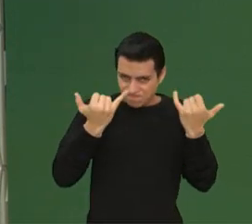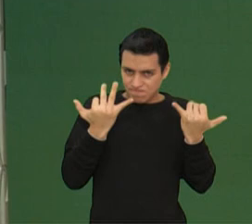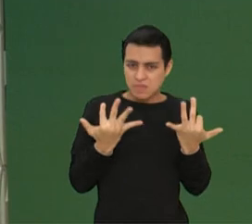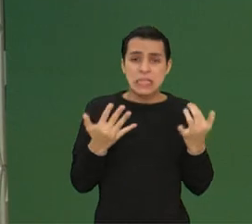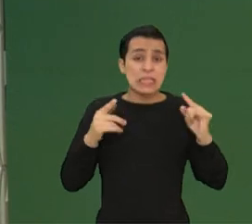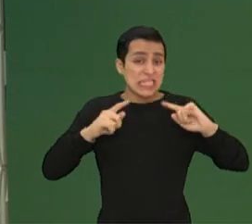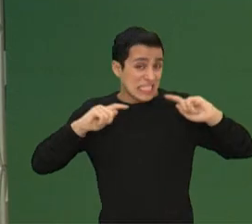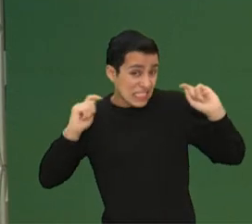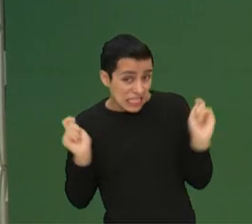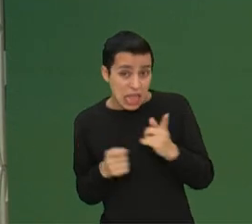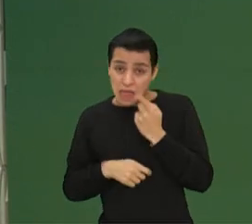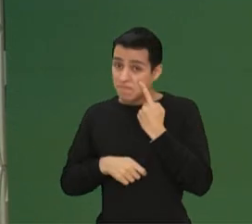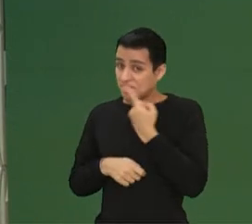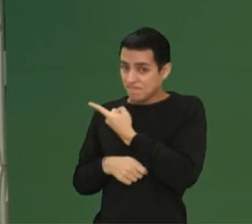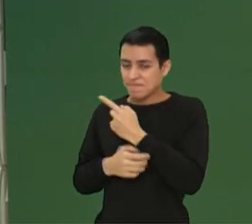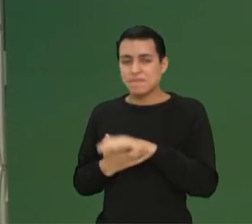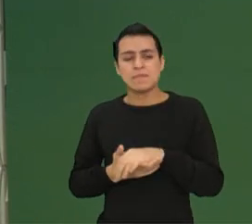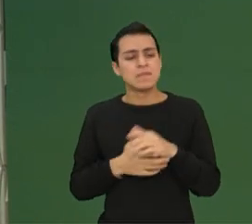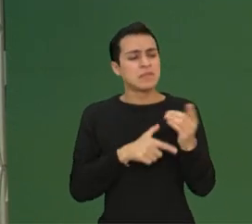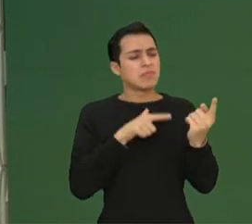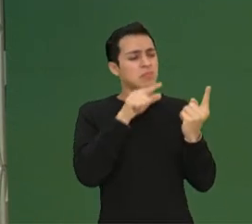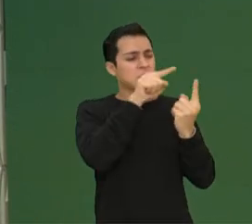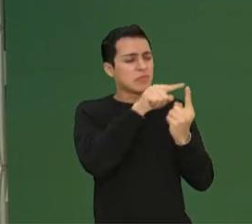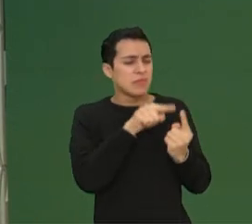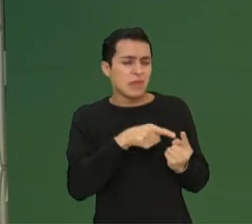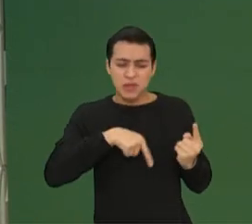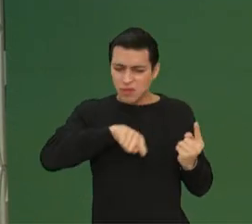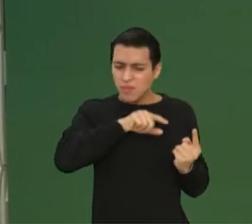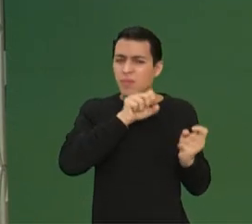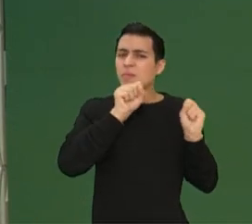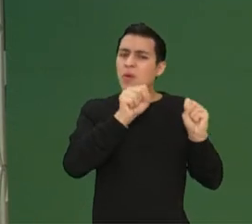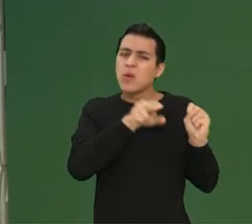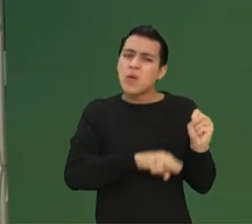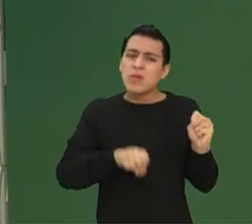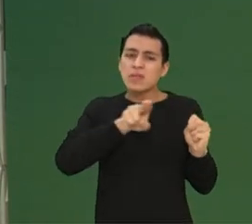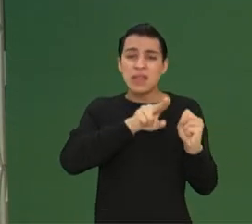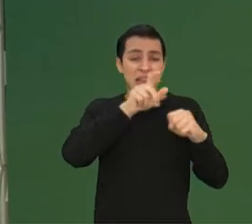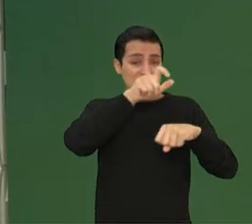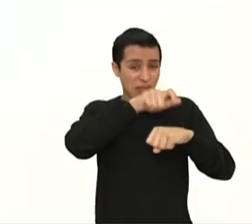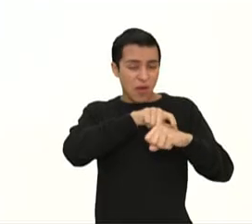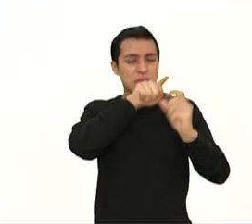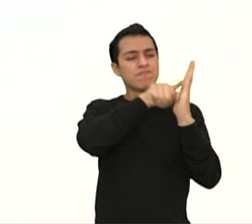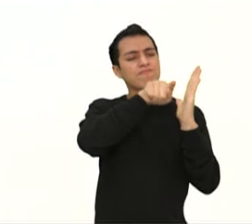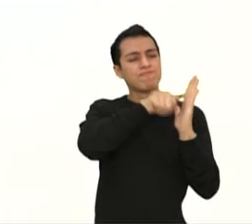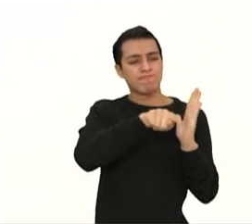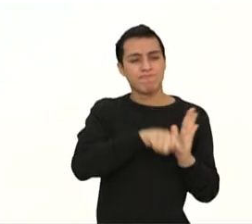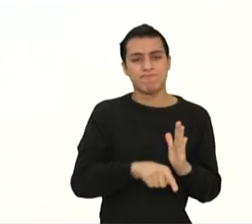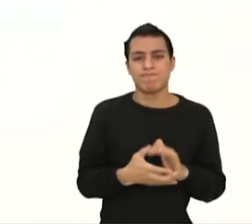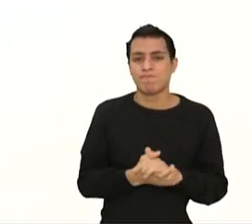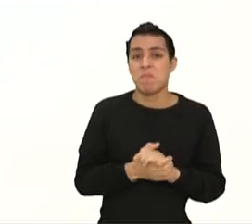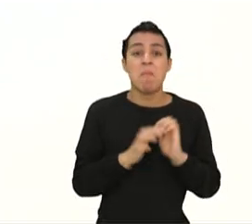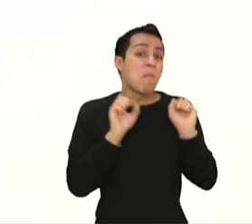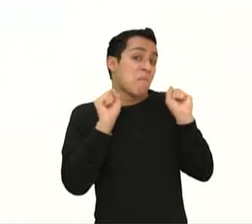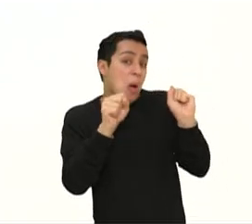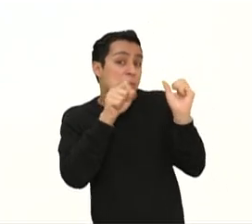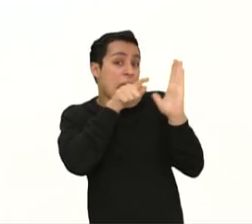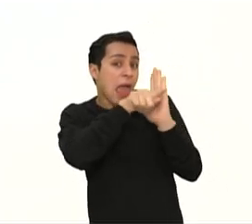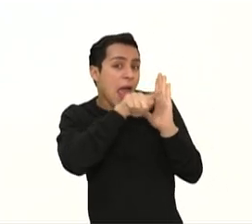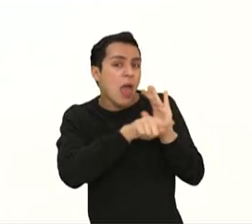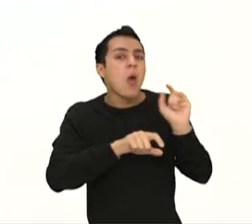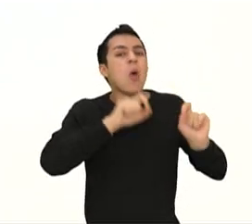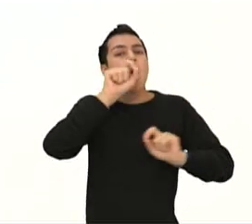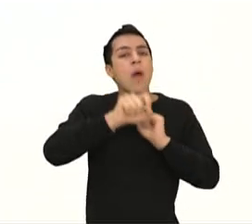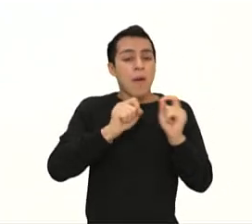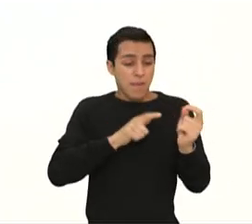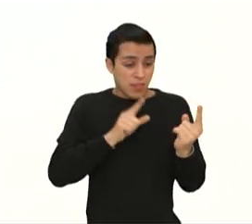algumas possibilidades, alguns objetivos que podemos aplicar à enquete. Eu posso aplicar uma enquete quando